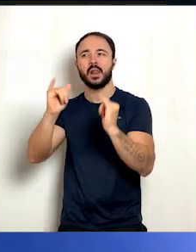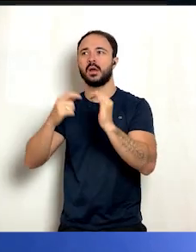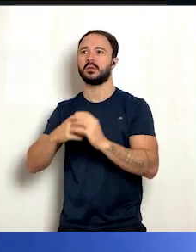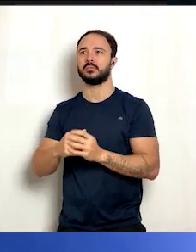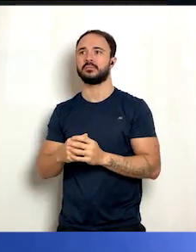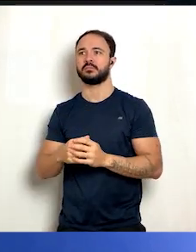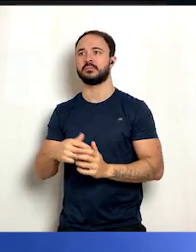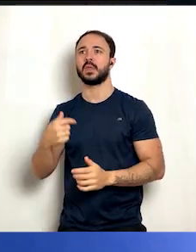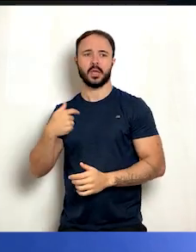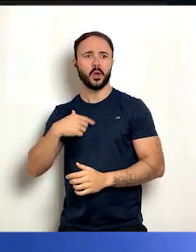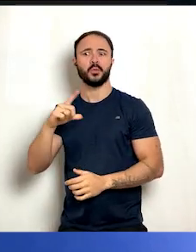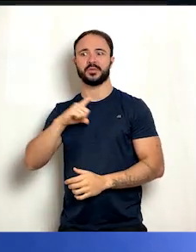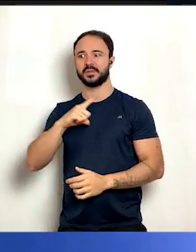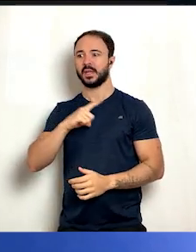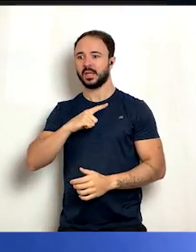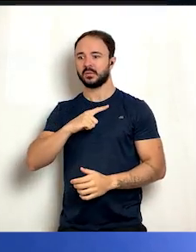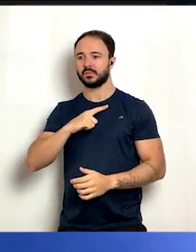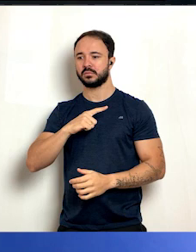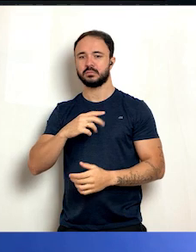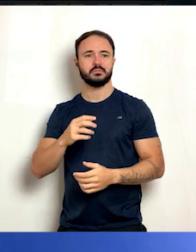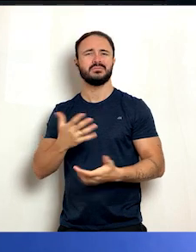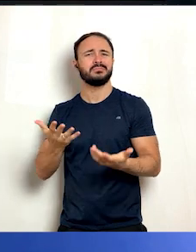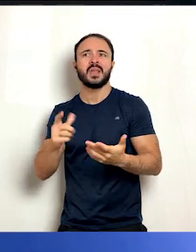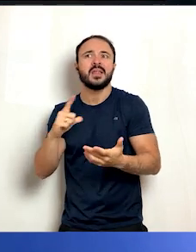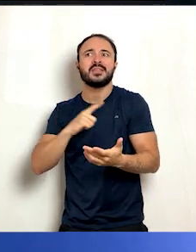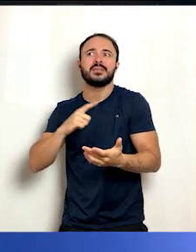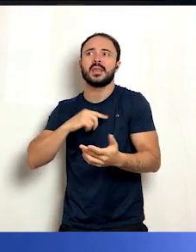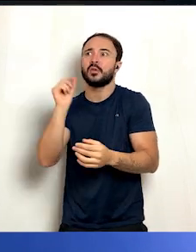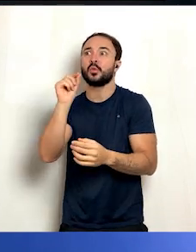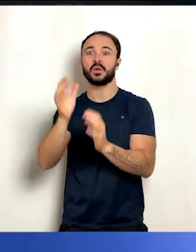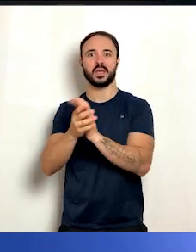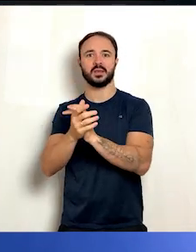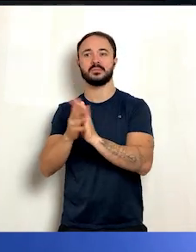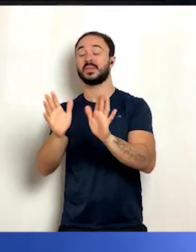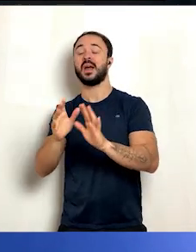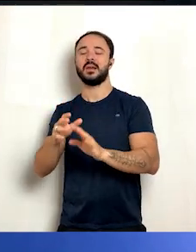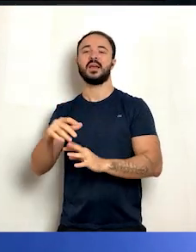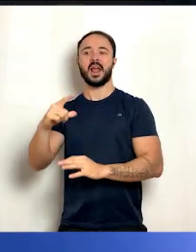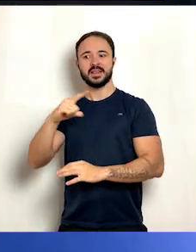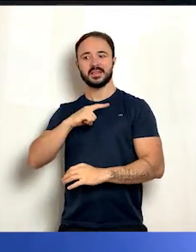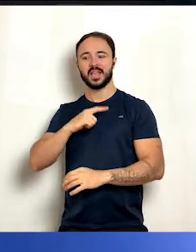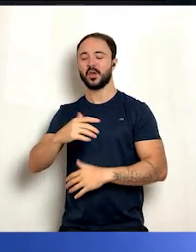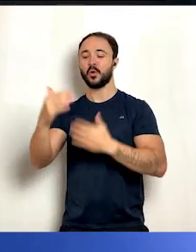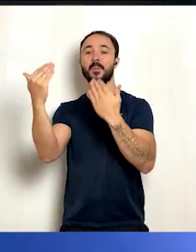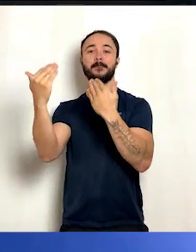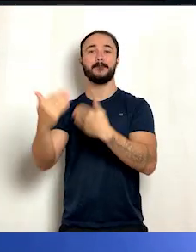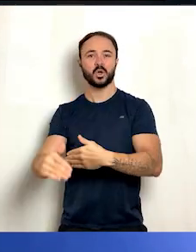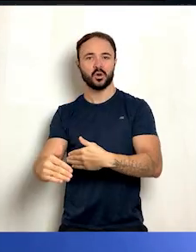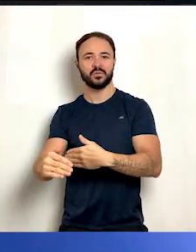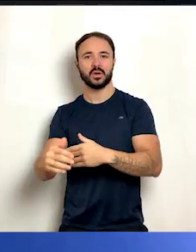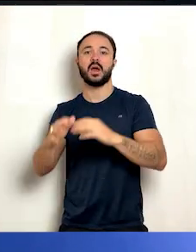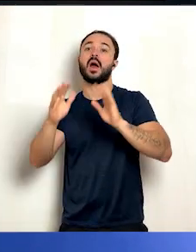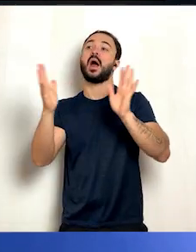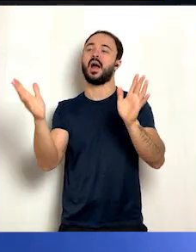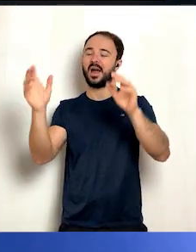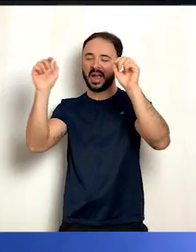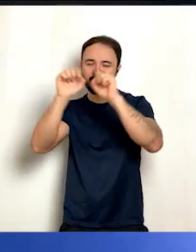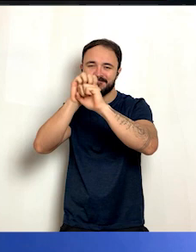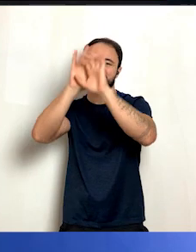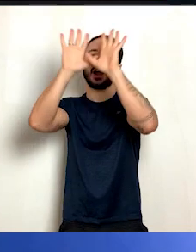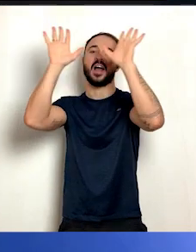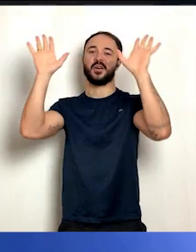O verbo precisa de um complemento. Então, se eu disser tenho prova, estou transmitindo uma informação